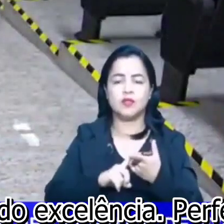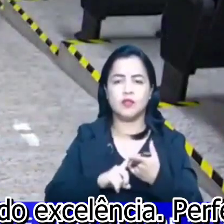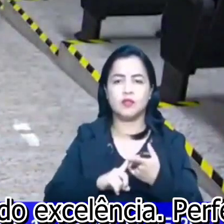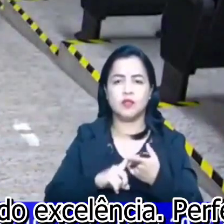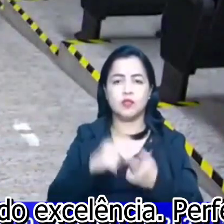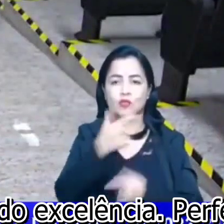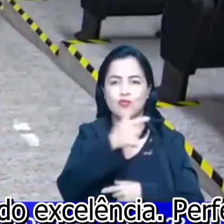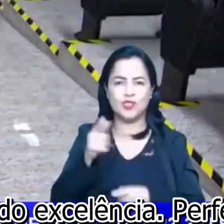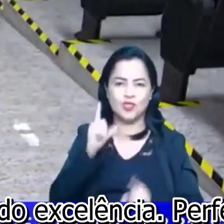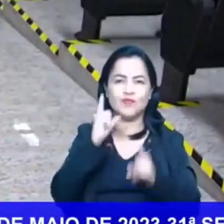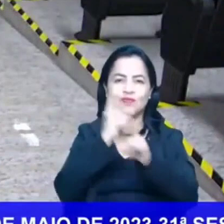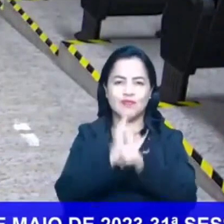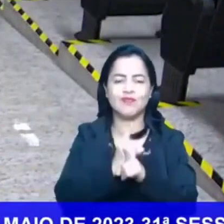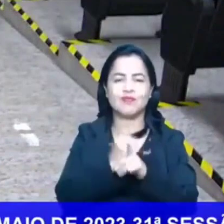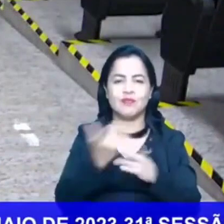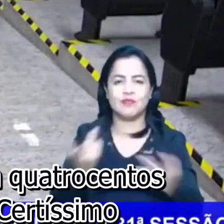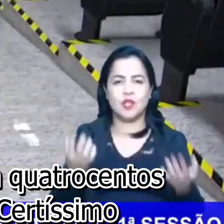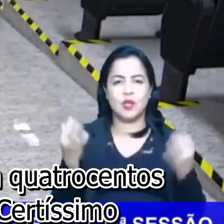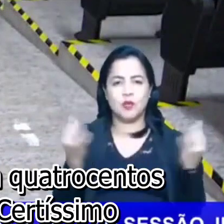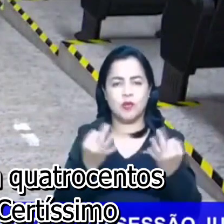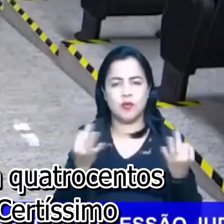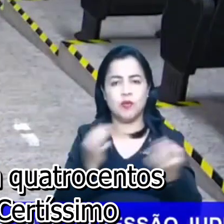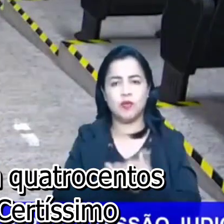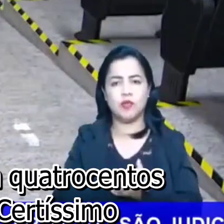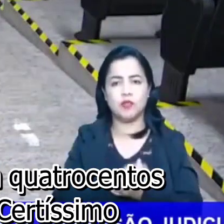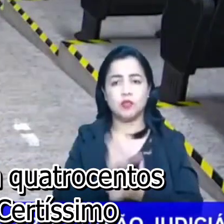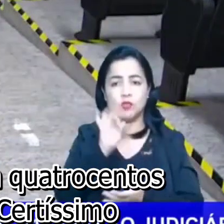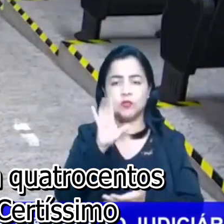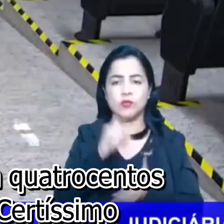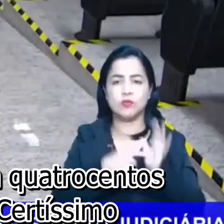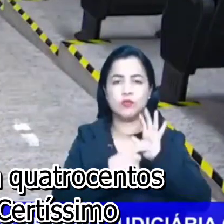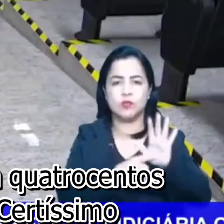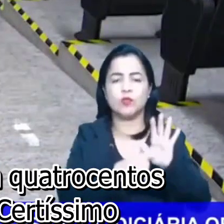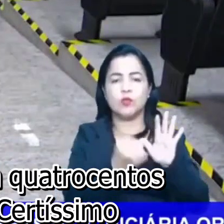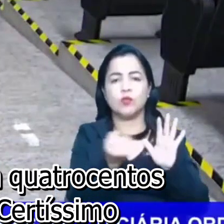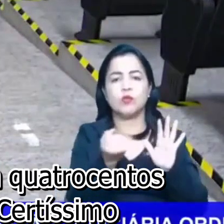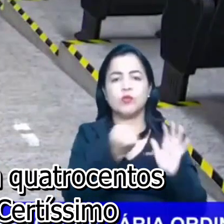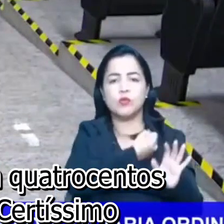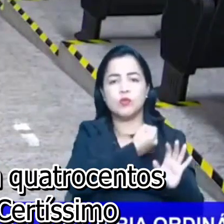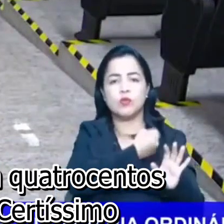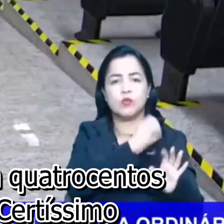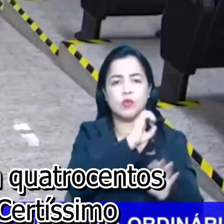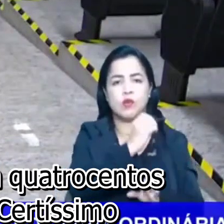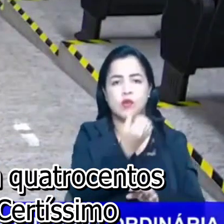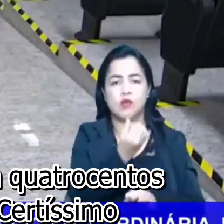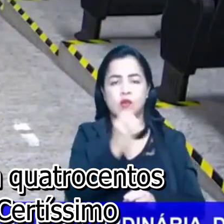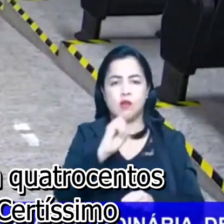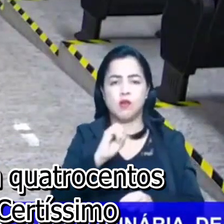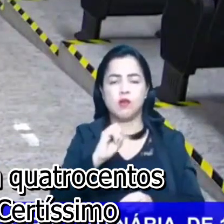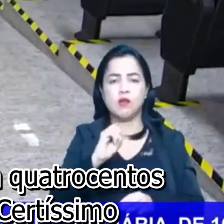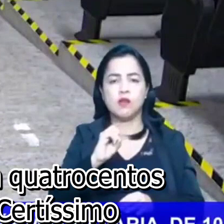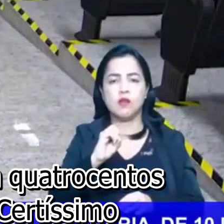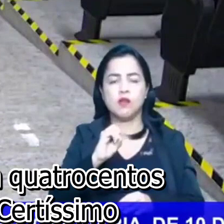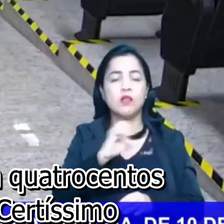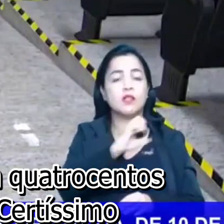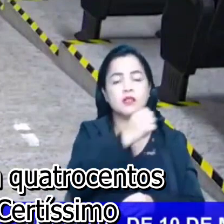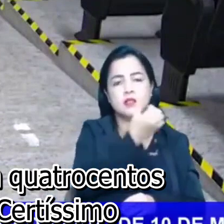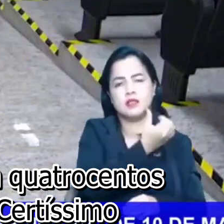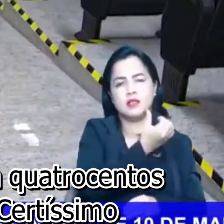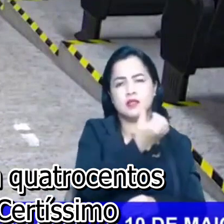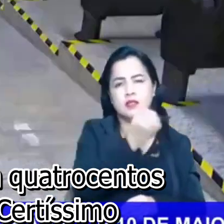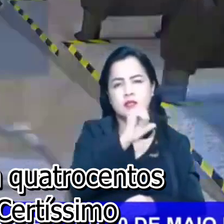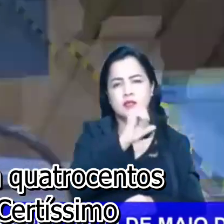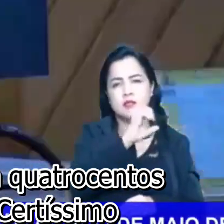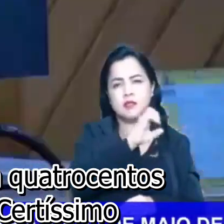não tinha encontrado, Excelência. Perfeito. Eu só vou confirmar o número, é o 601-408?